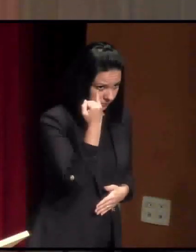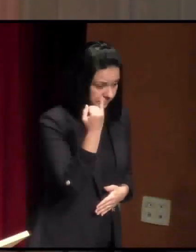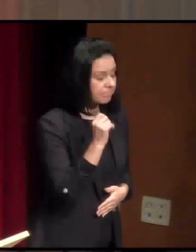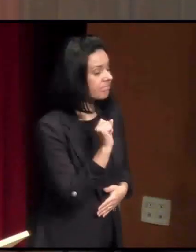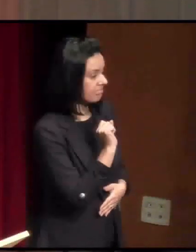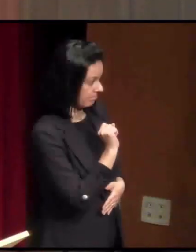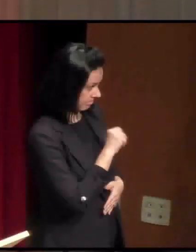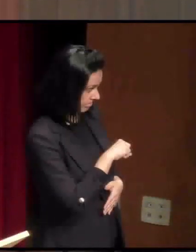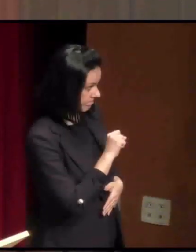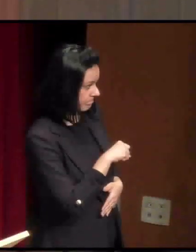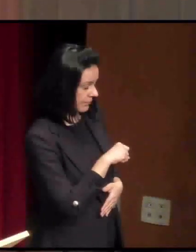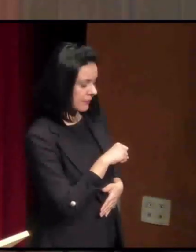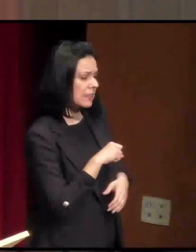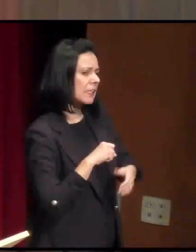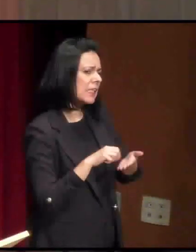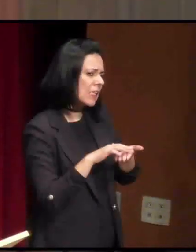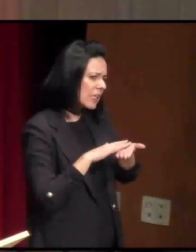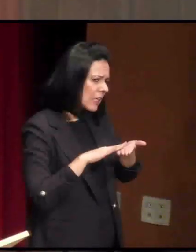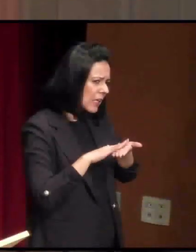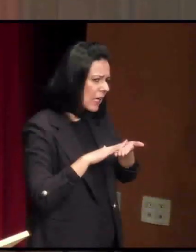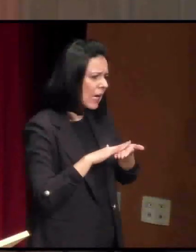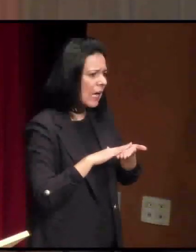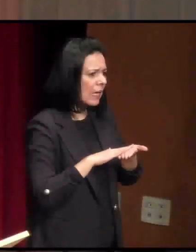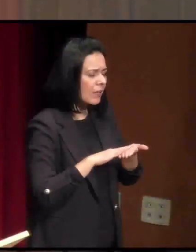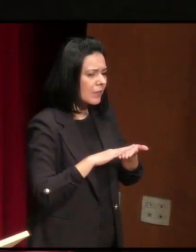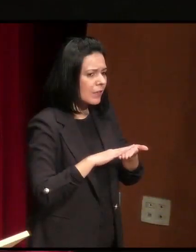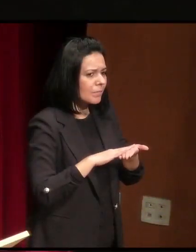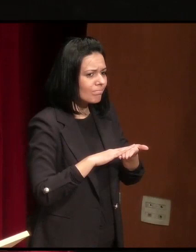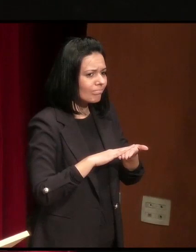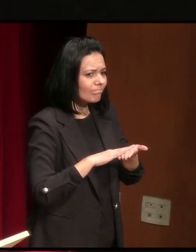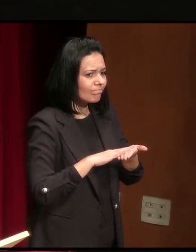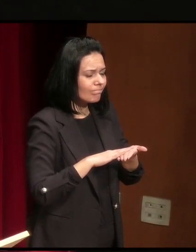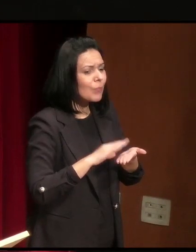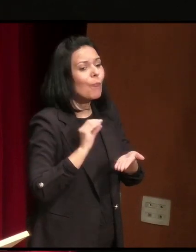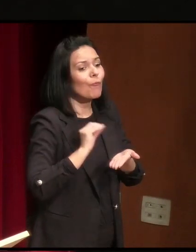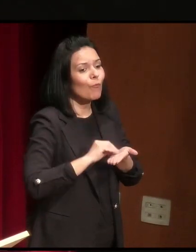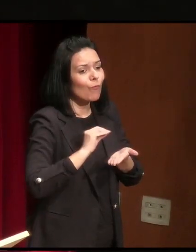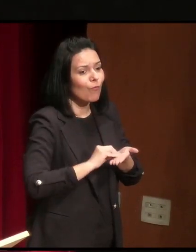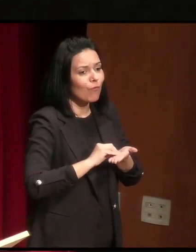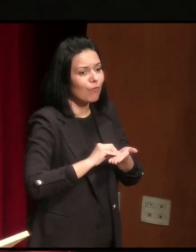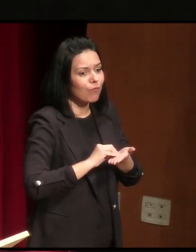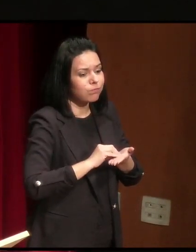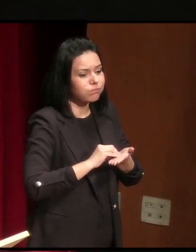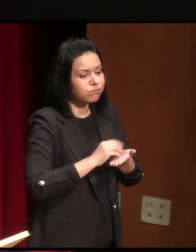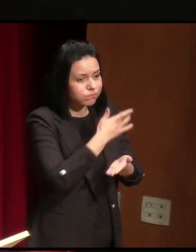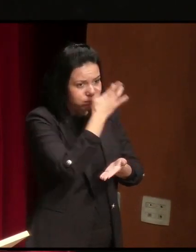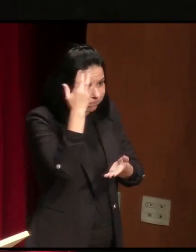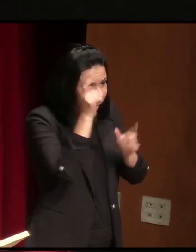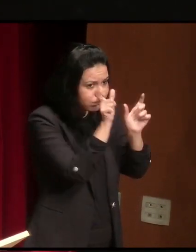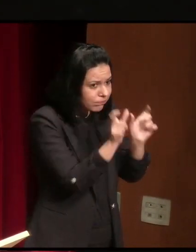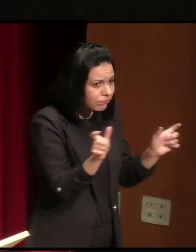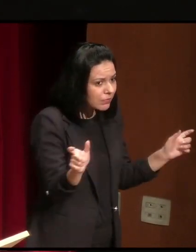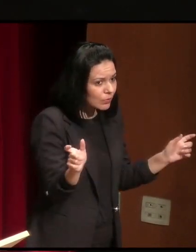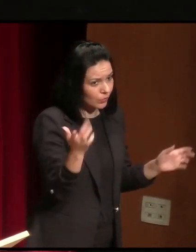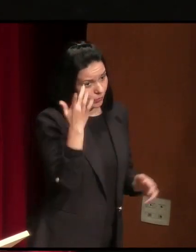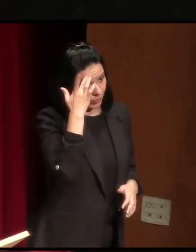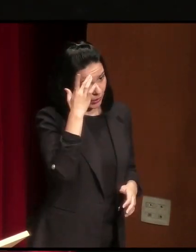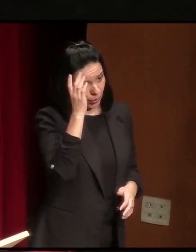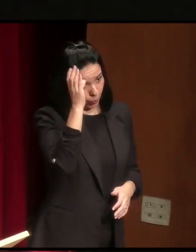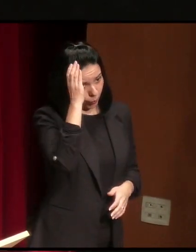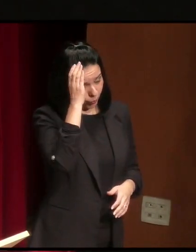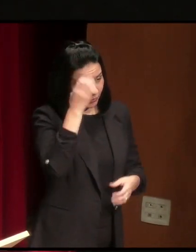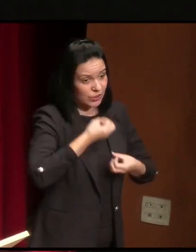o Braille, infelizmente, não é muito divulgado, mas nós precisamos, é a forma que a pessoa